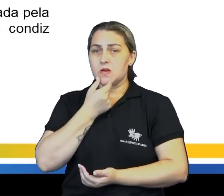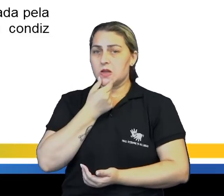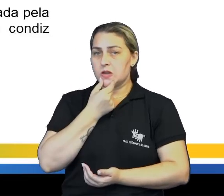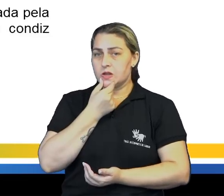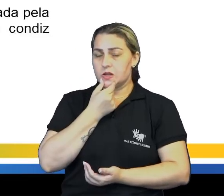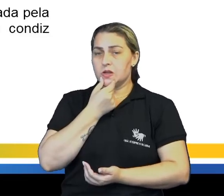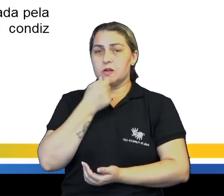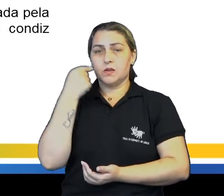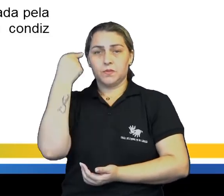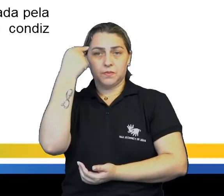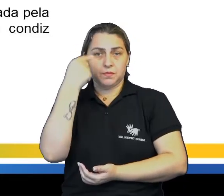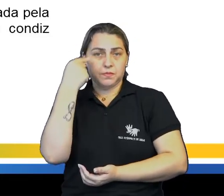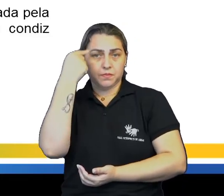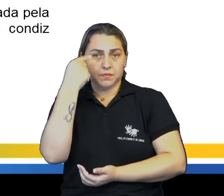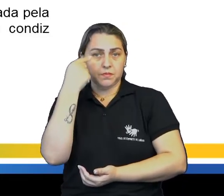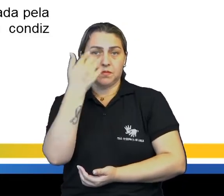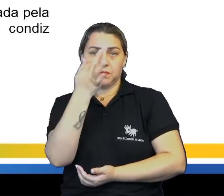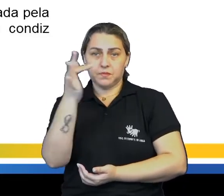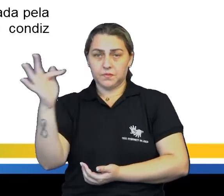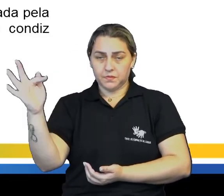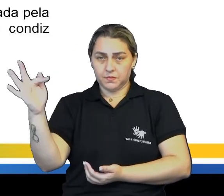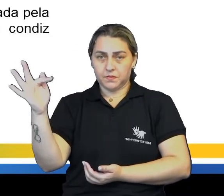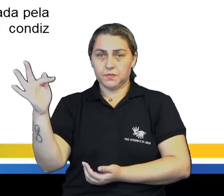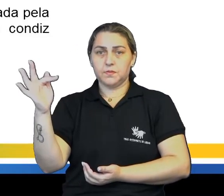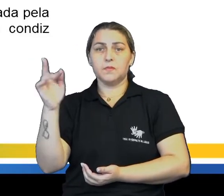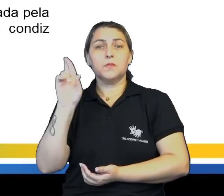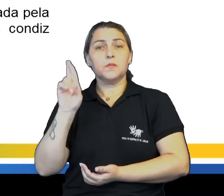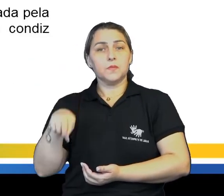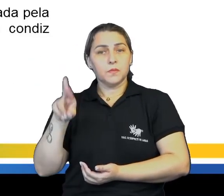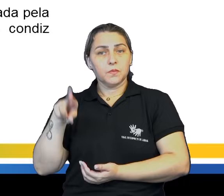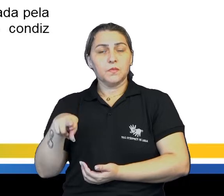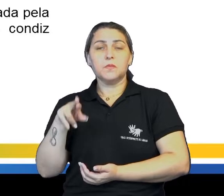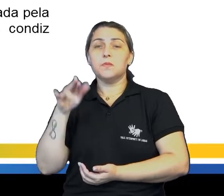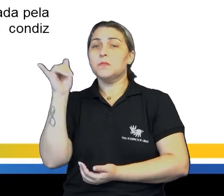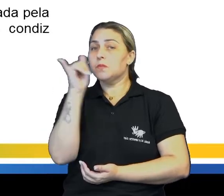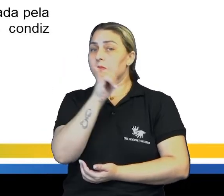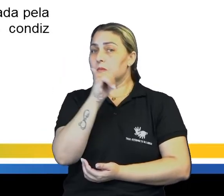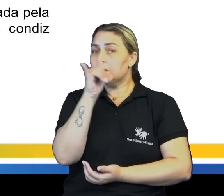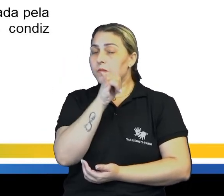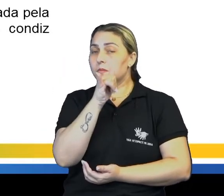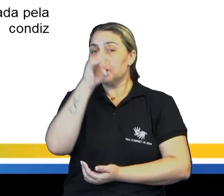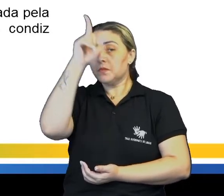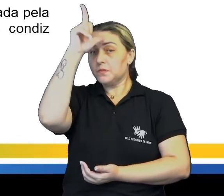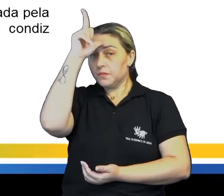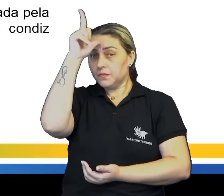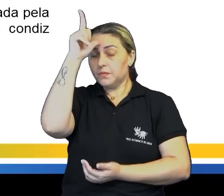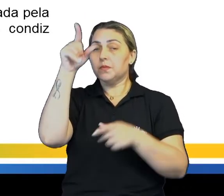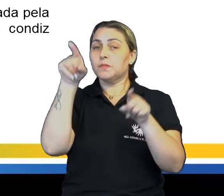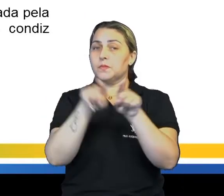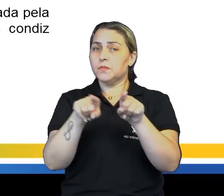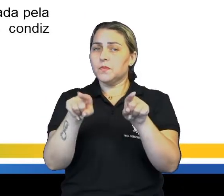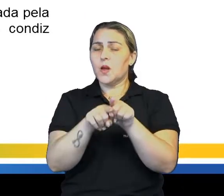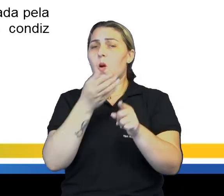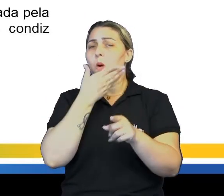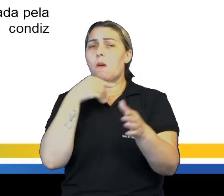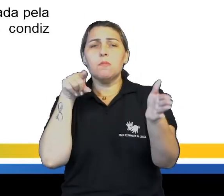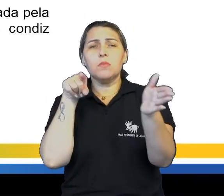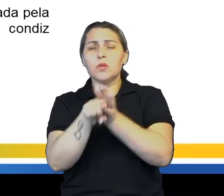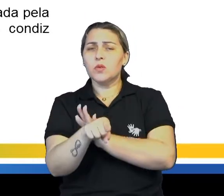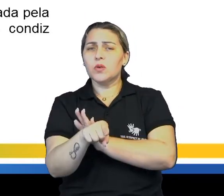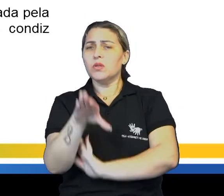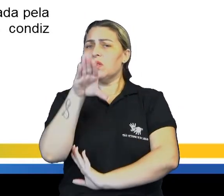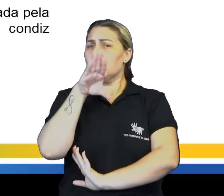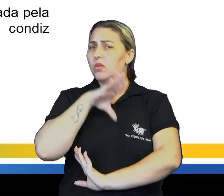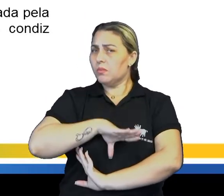inglês, espanhol, francês, russo, italiano e alemão. E o rapaz pergunta: e